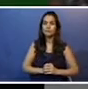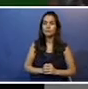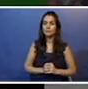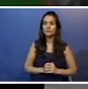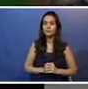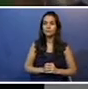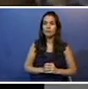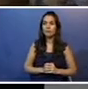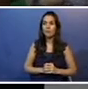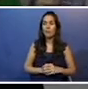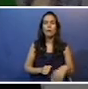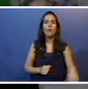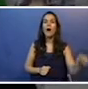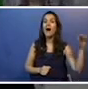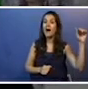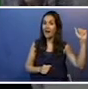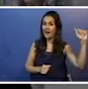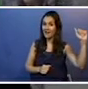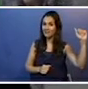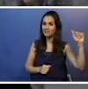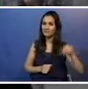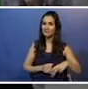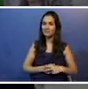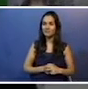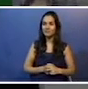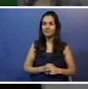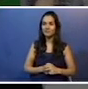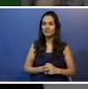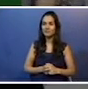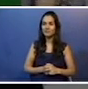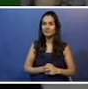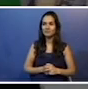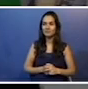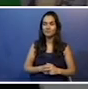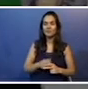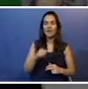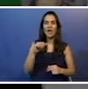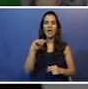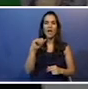correta, certo? Então, olha lá, alternativa A.